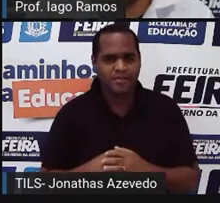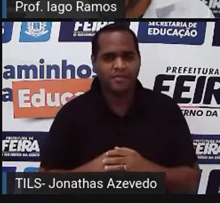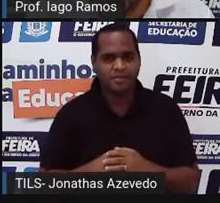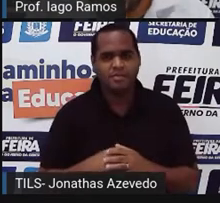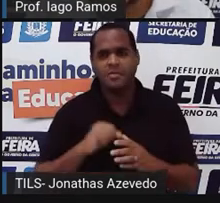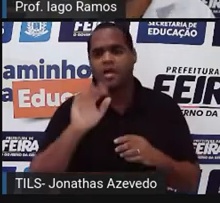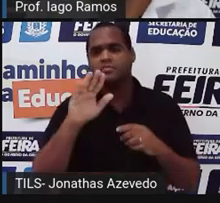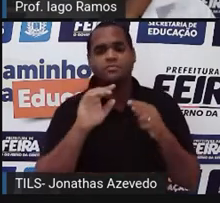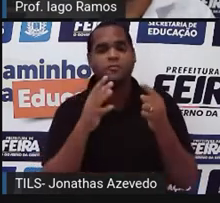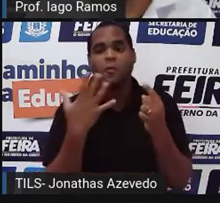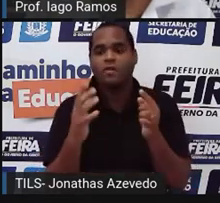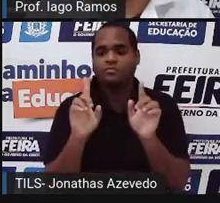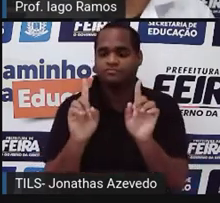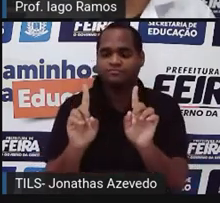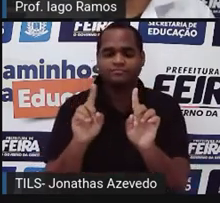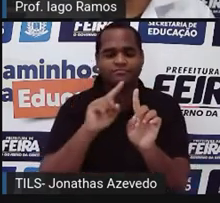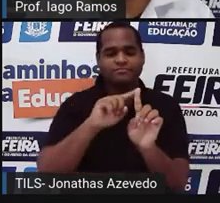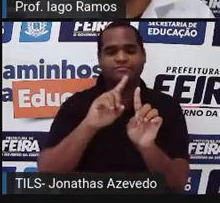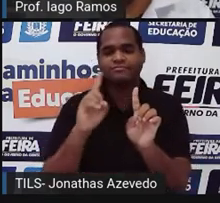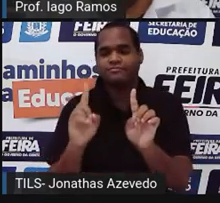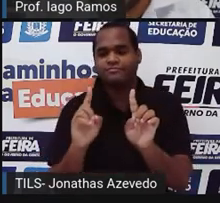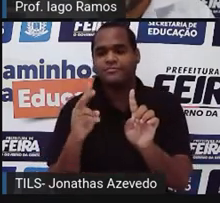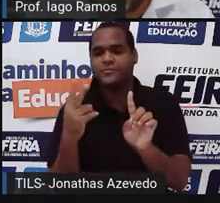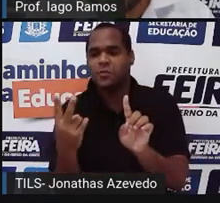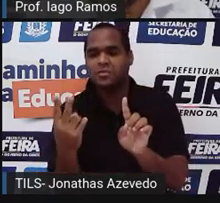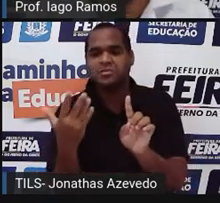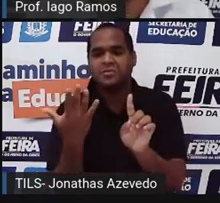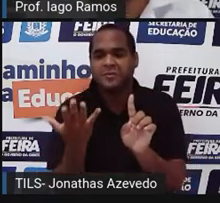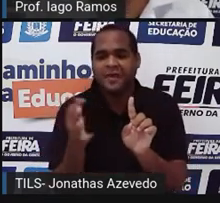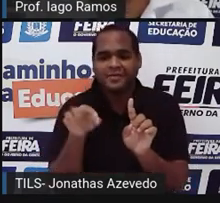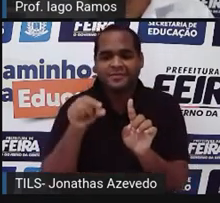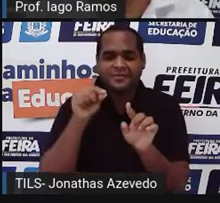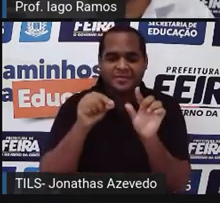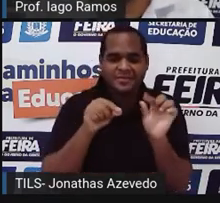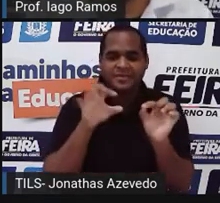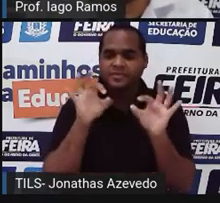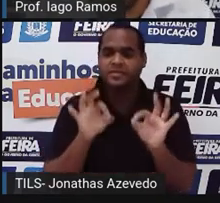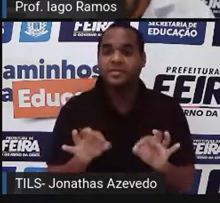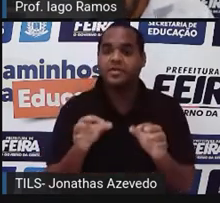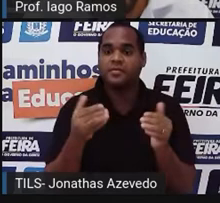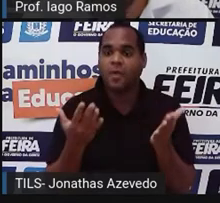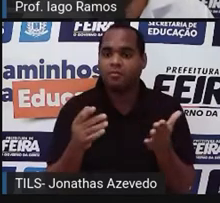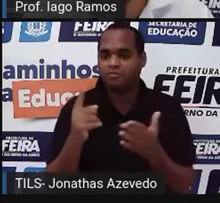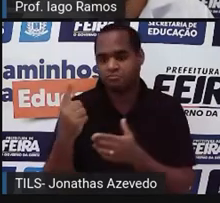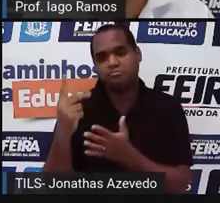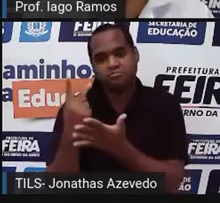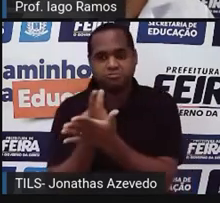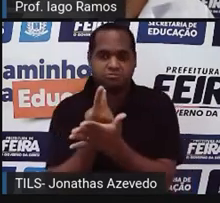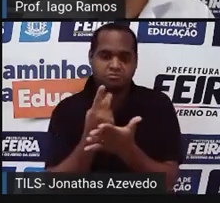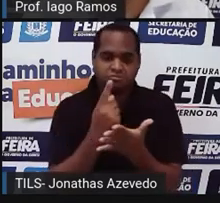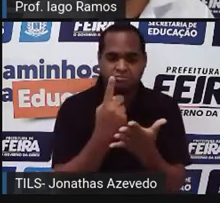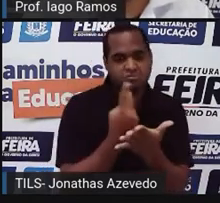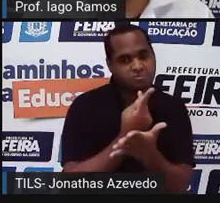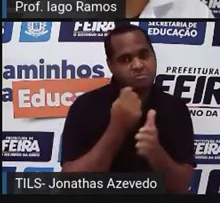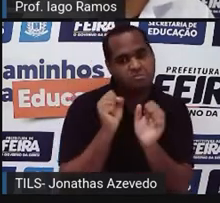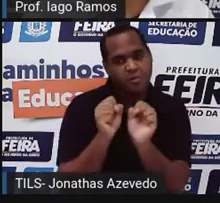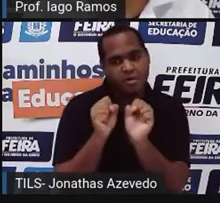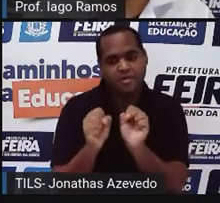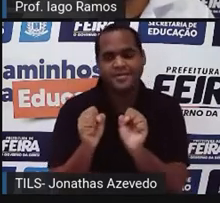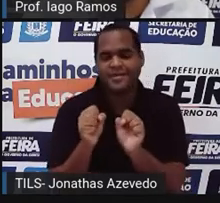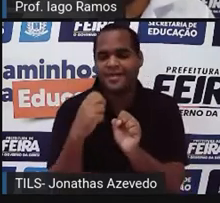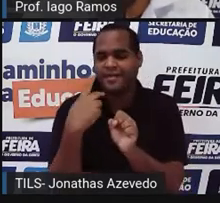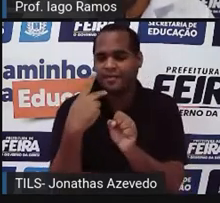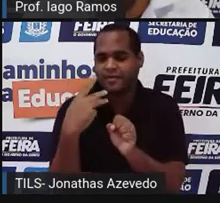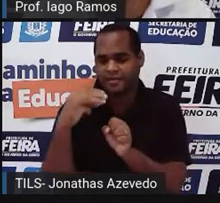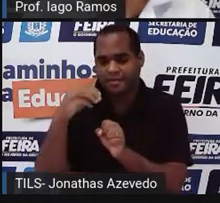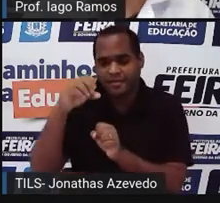dessas duas é a opção correta? Uma dessas aí está errada, tá bom? E agora eu vou